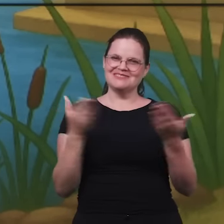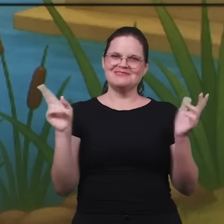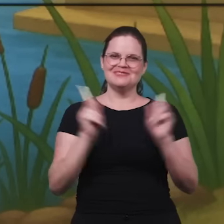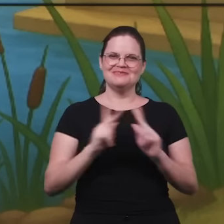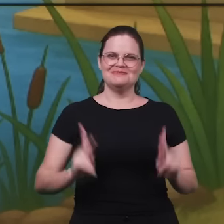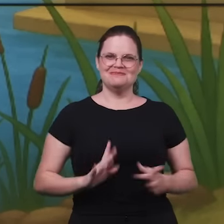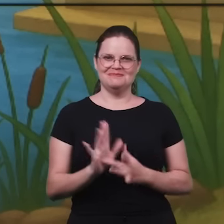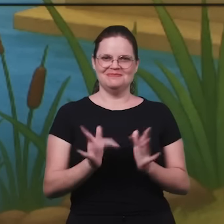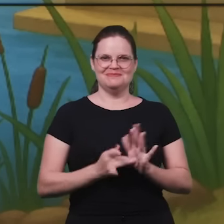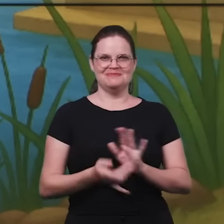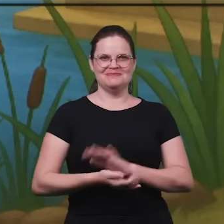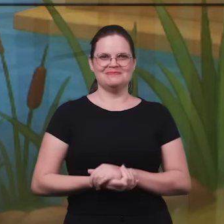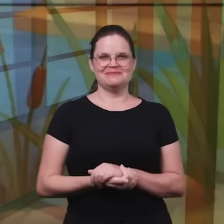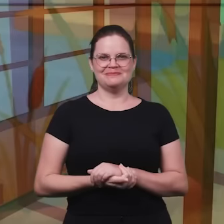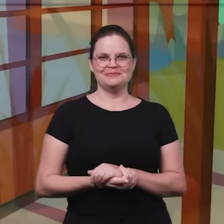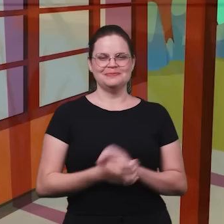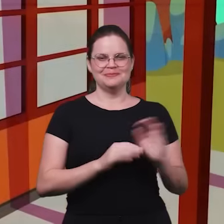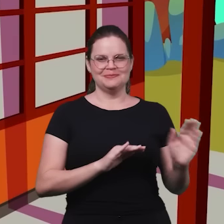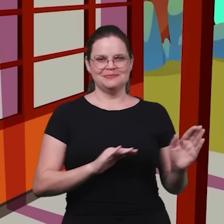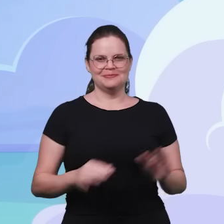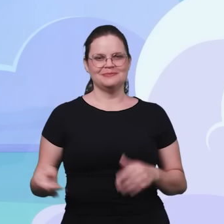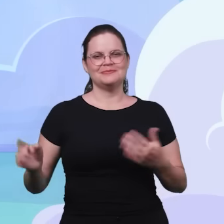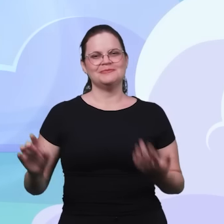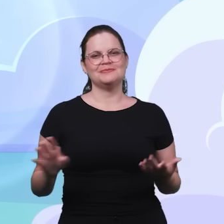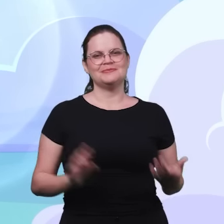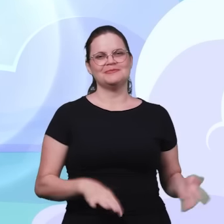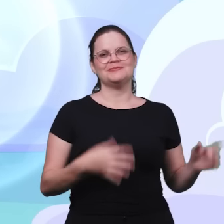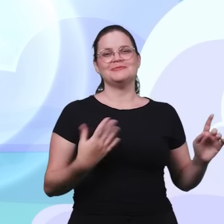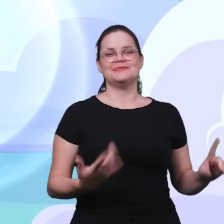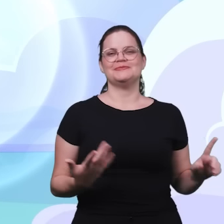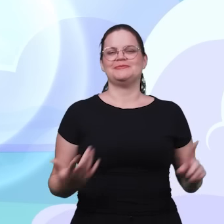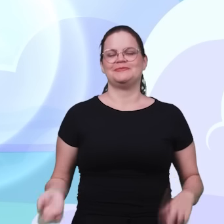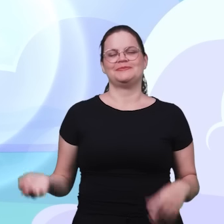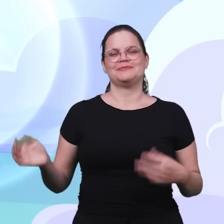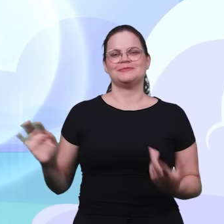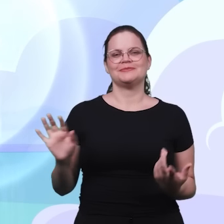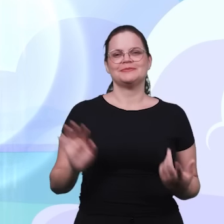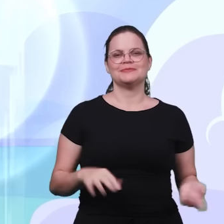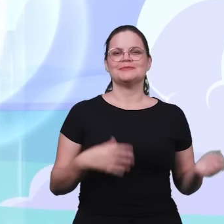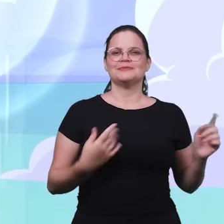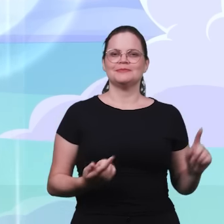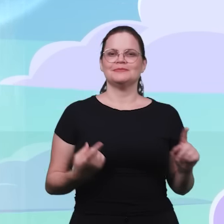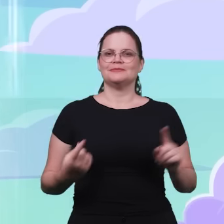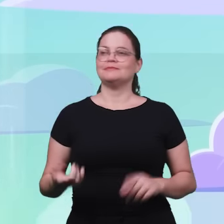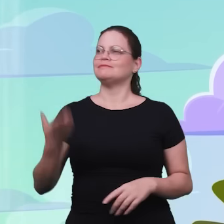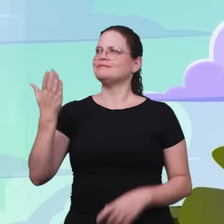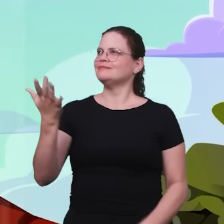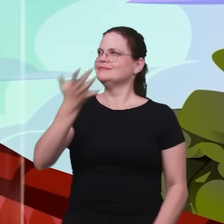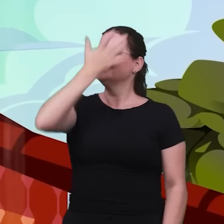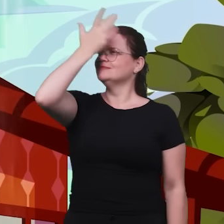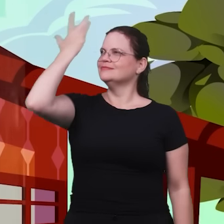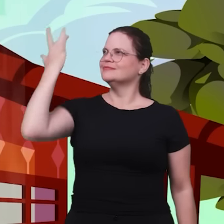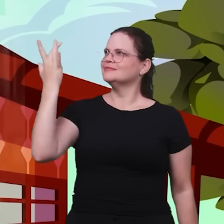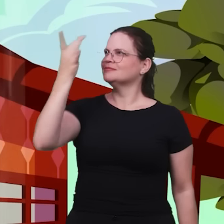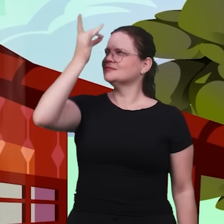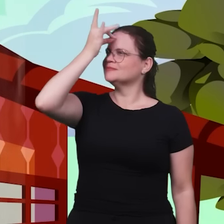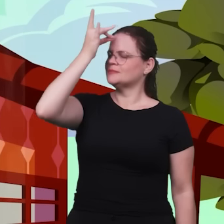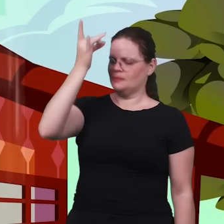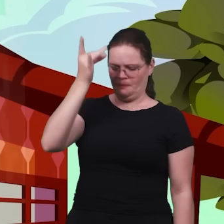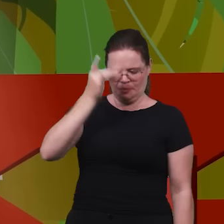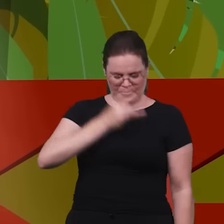com a paz do Senhor Jesus. O Espírito do Senhor vem sobre mim.